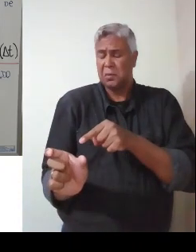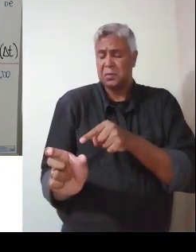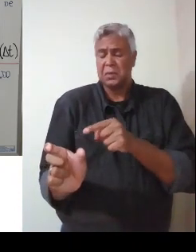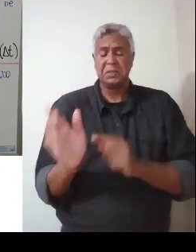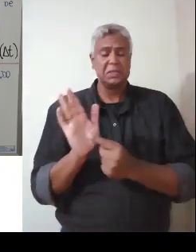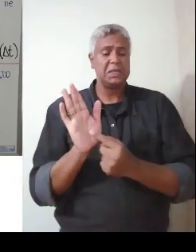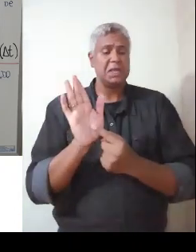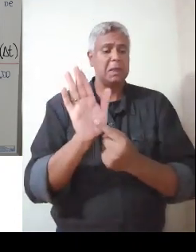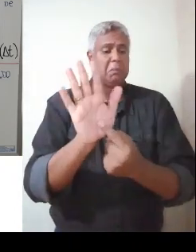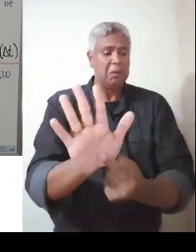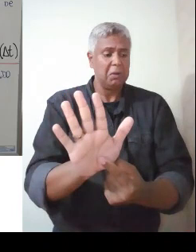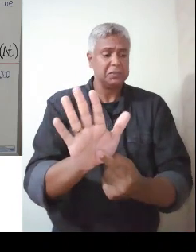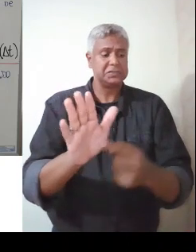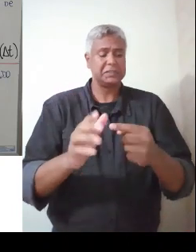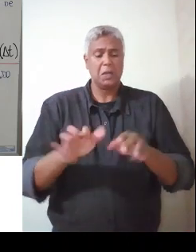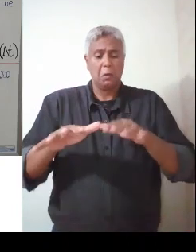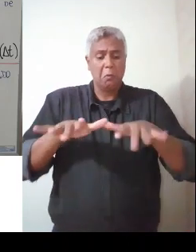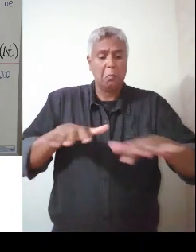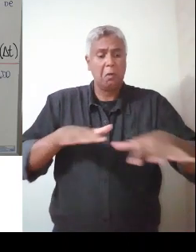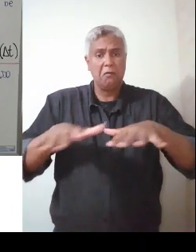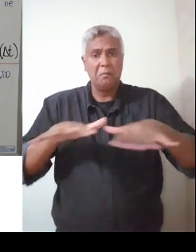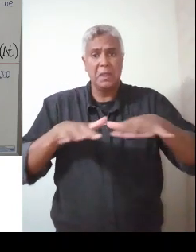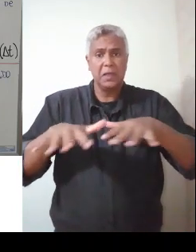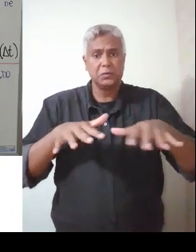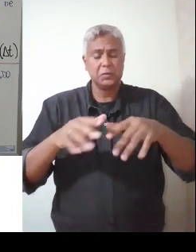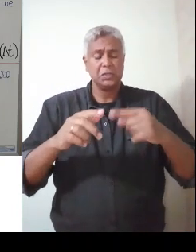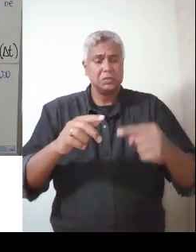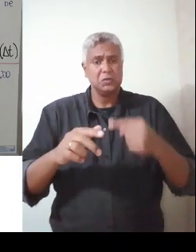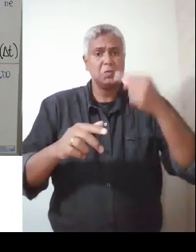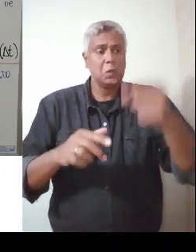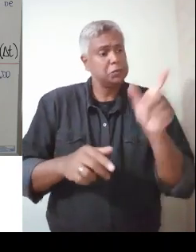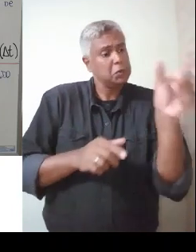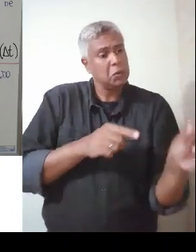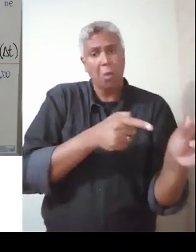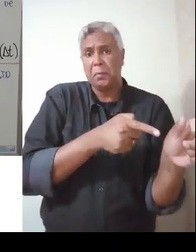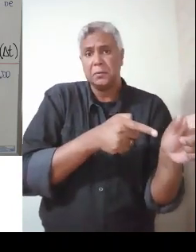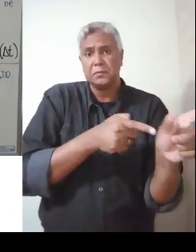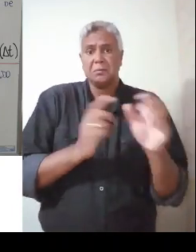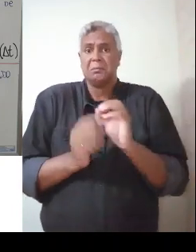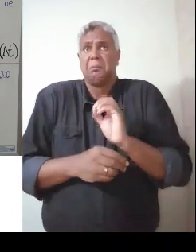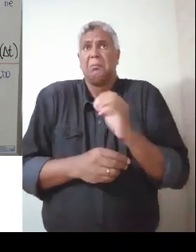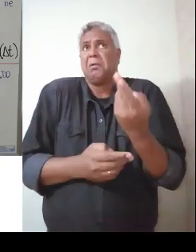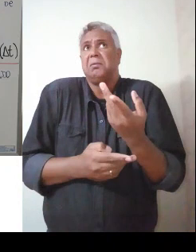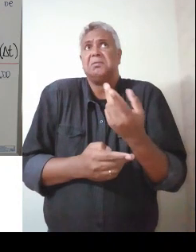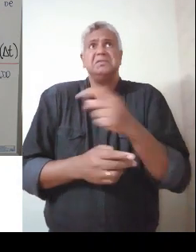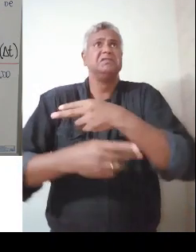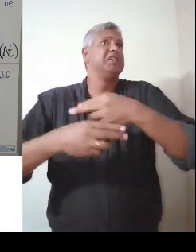a identificar o movimento de outro corpo ou de outras